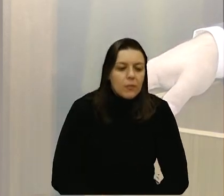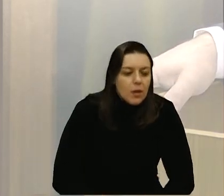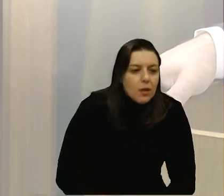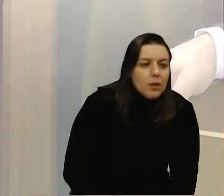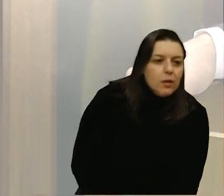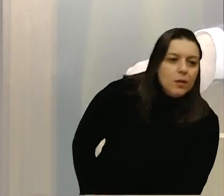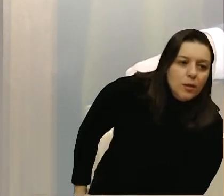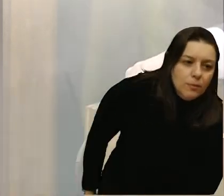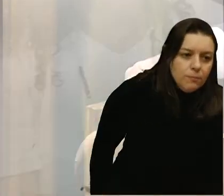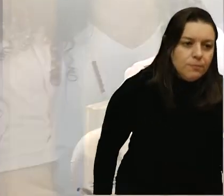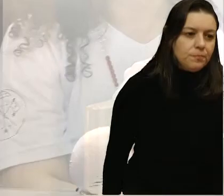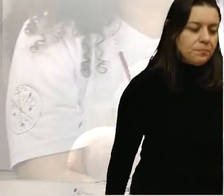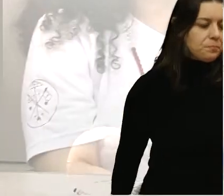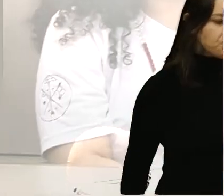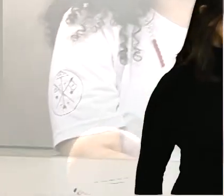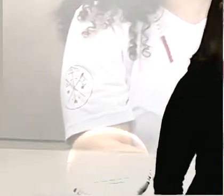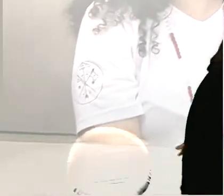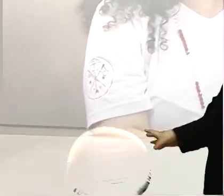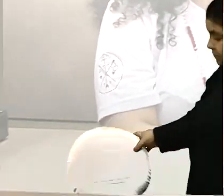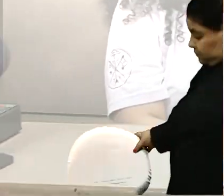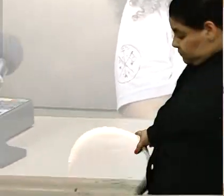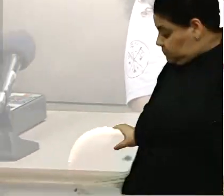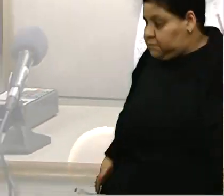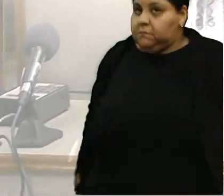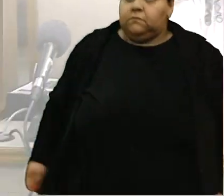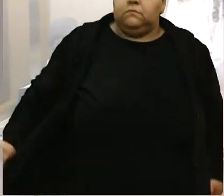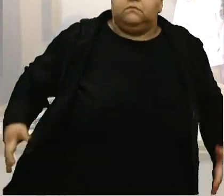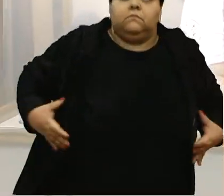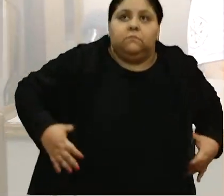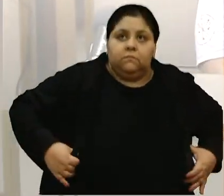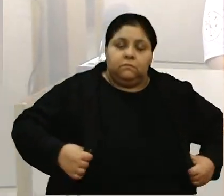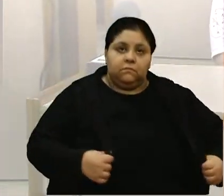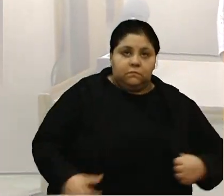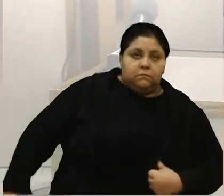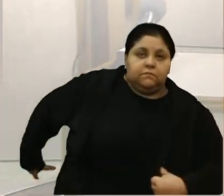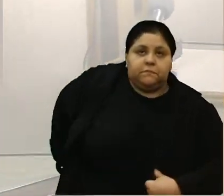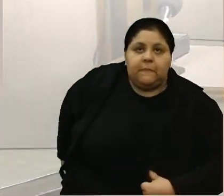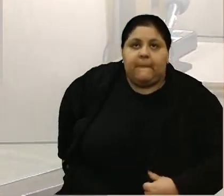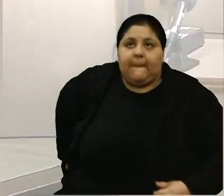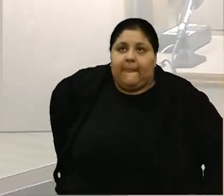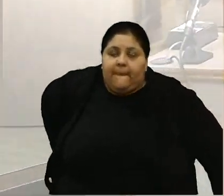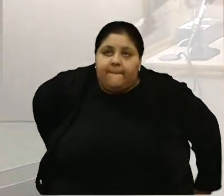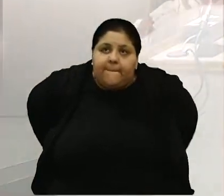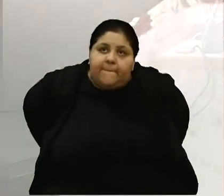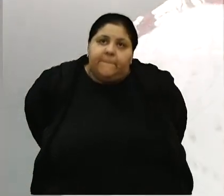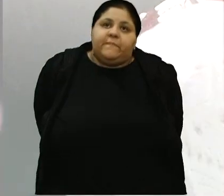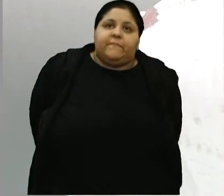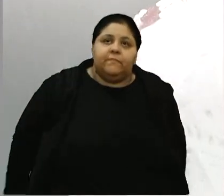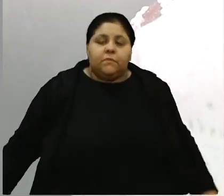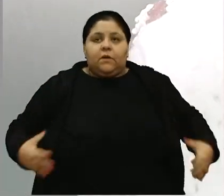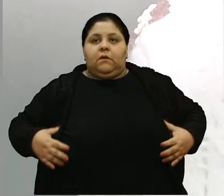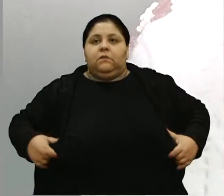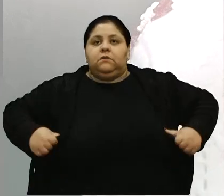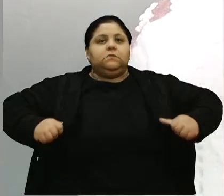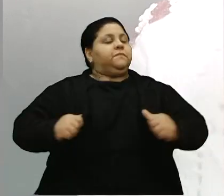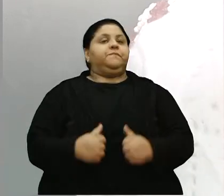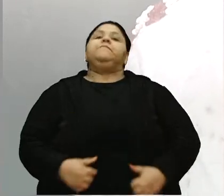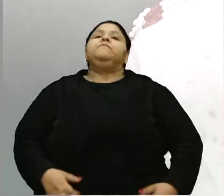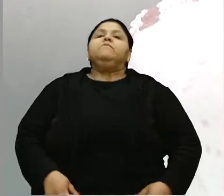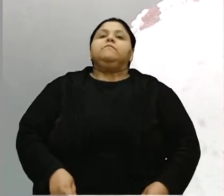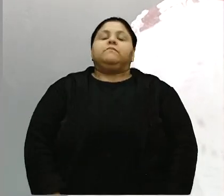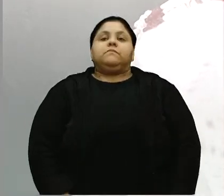que arô, quem manda nas matas é Oxóssi, Oxóssi é caçador, Oxóssi